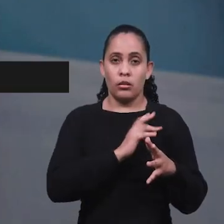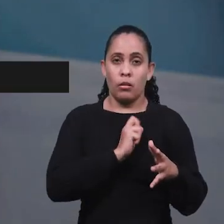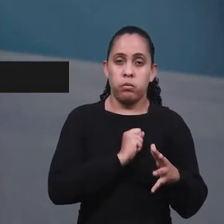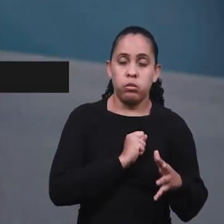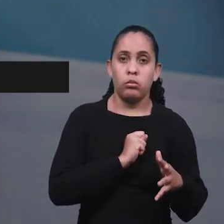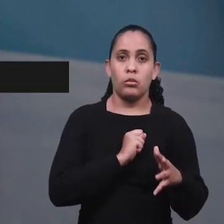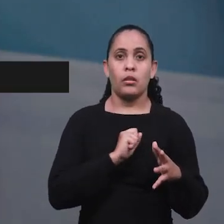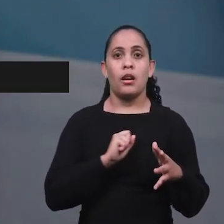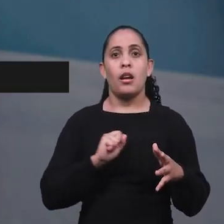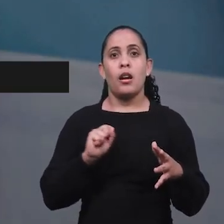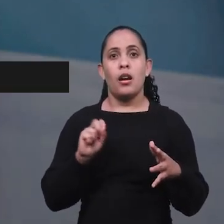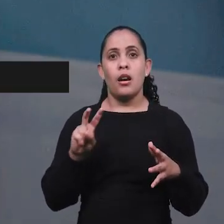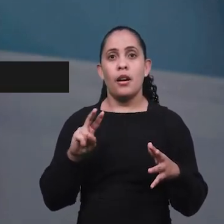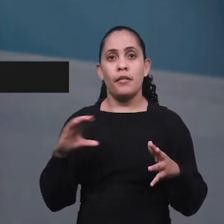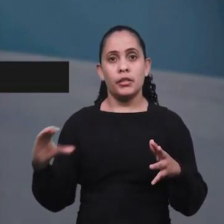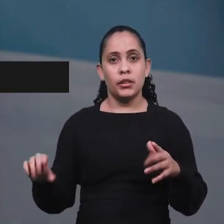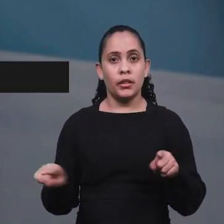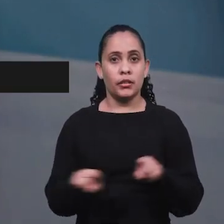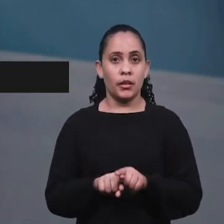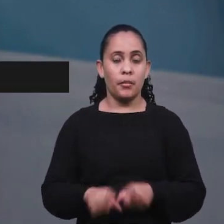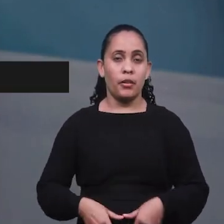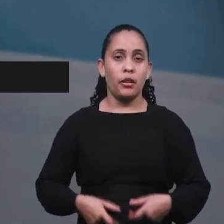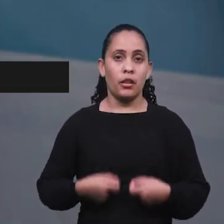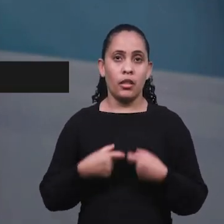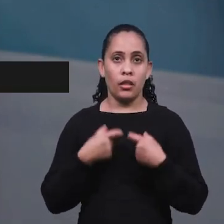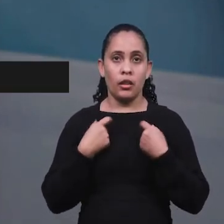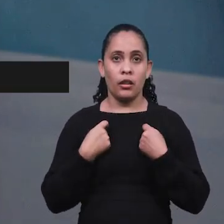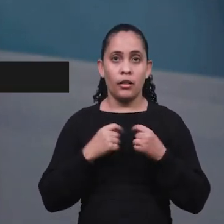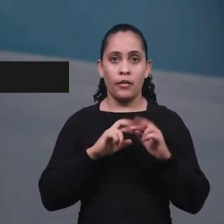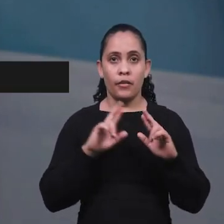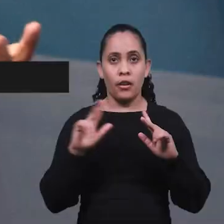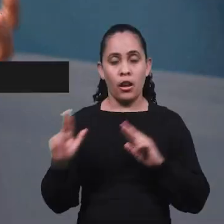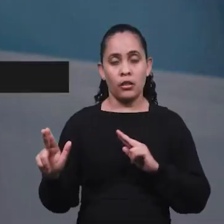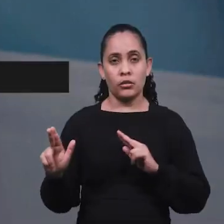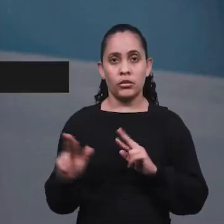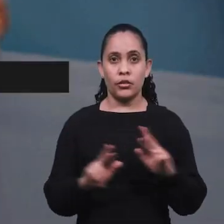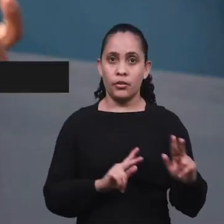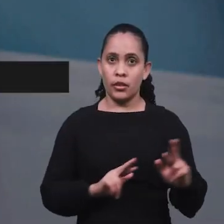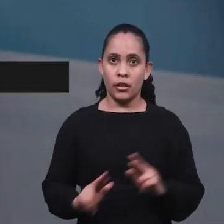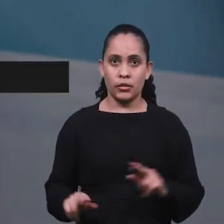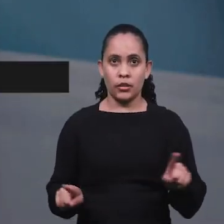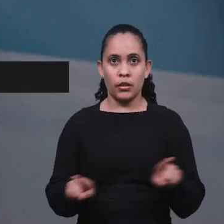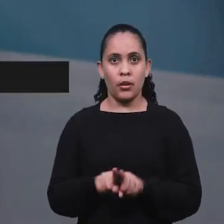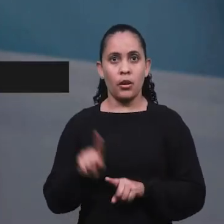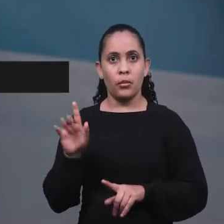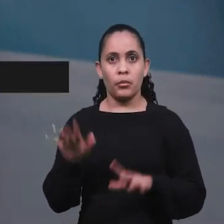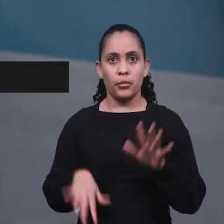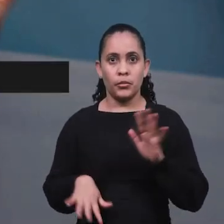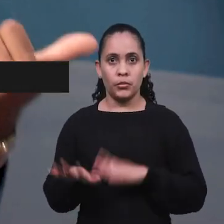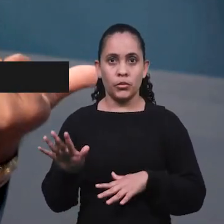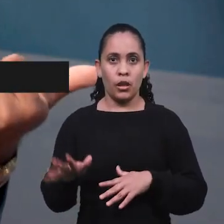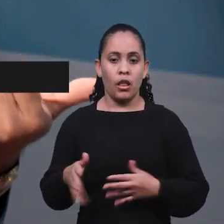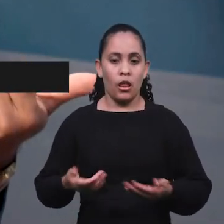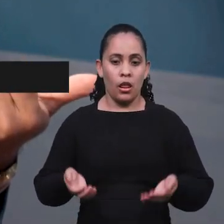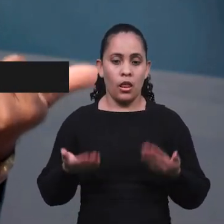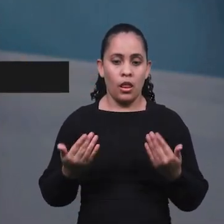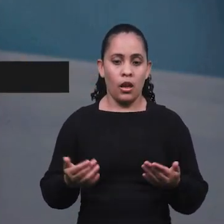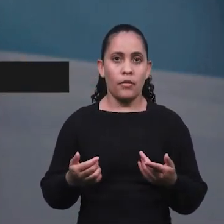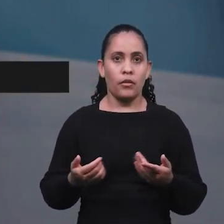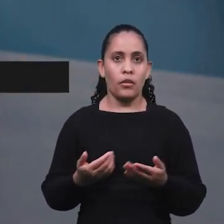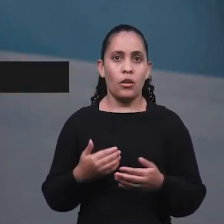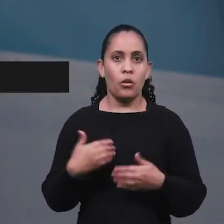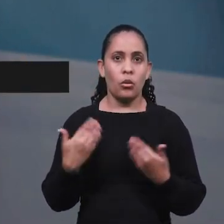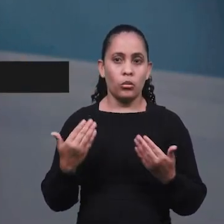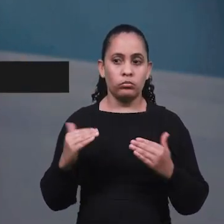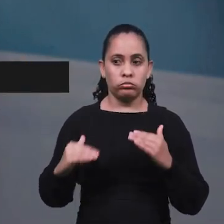infarto, AVC, câncer. E tem diferença de seguradoras, porque tem umas cobrem já no estágio leve de câncer,